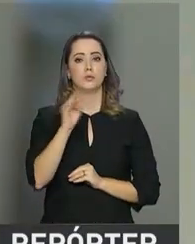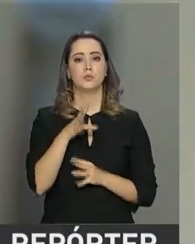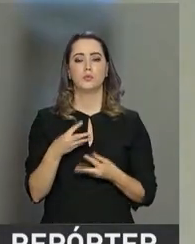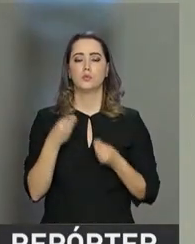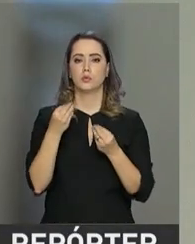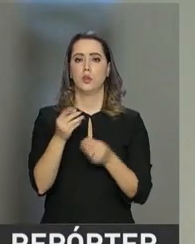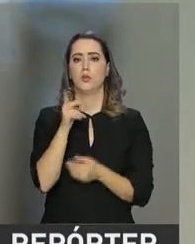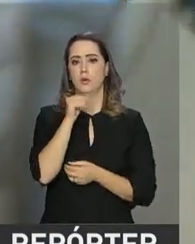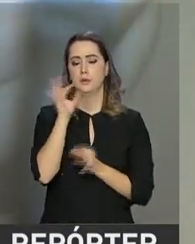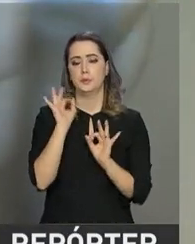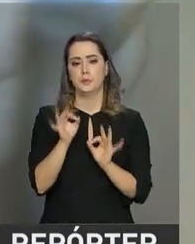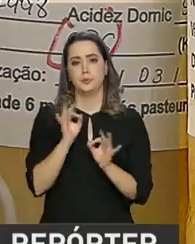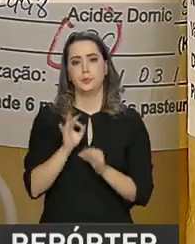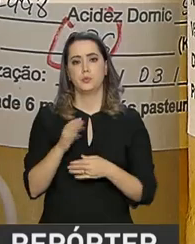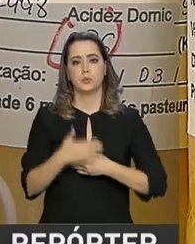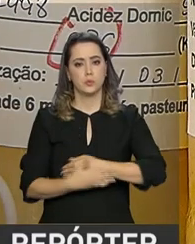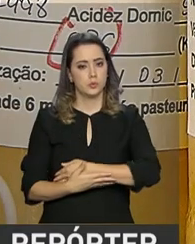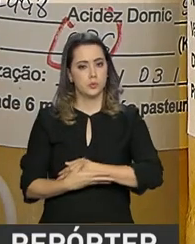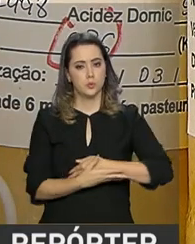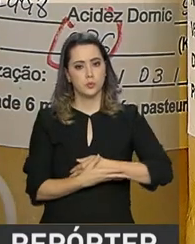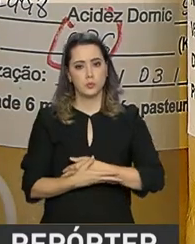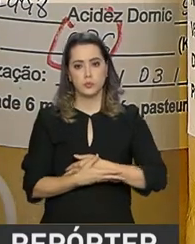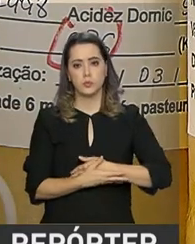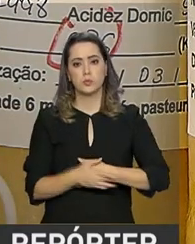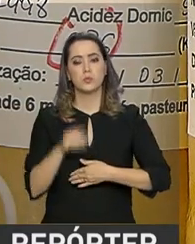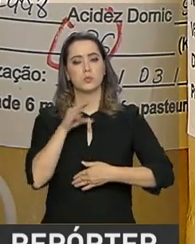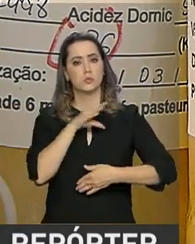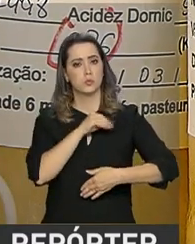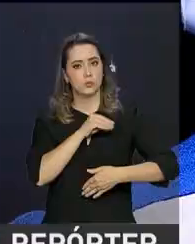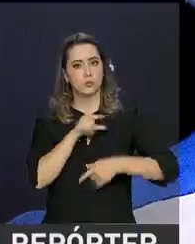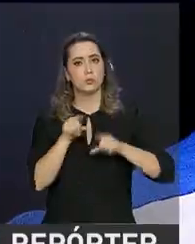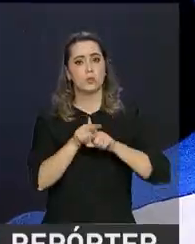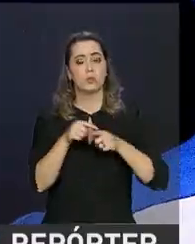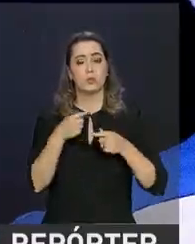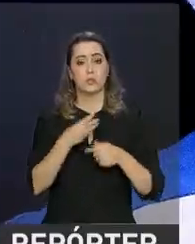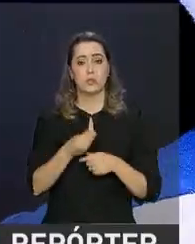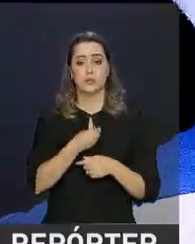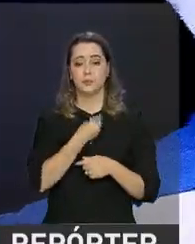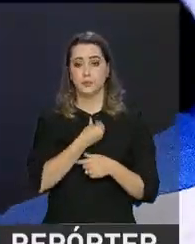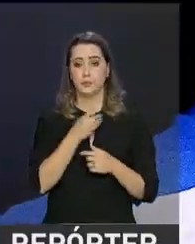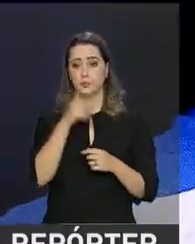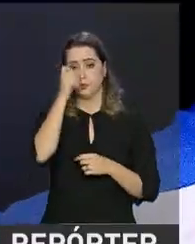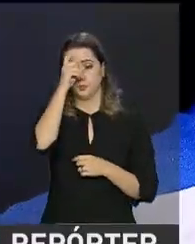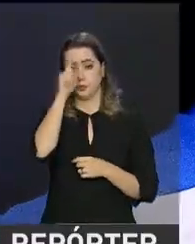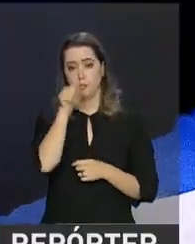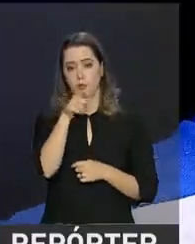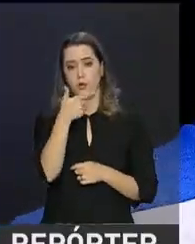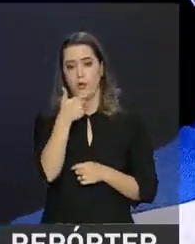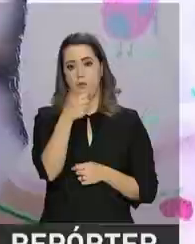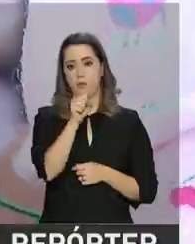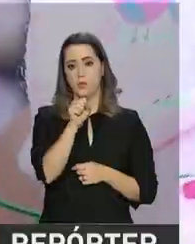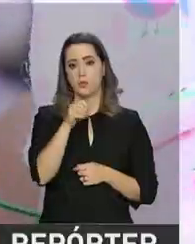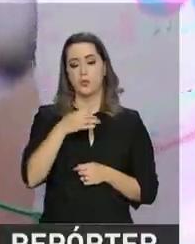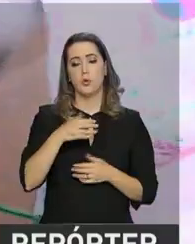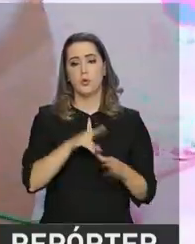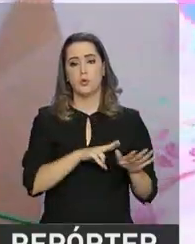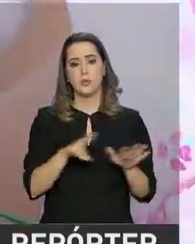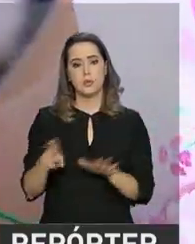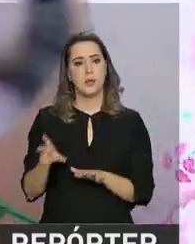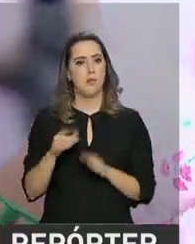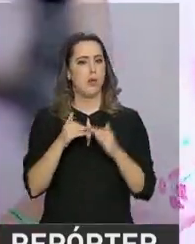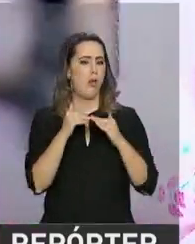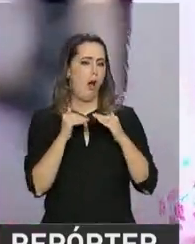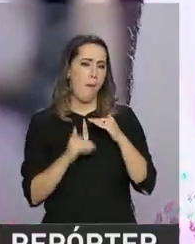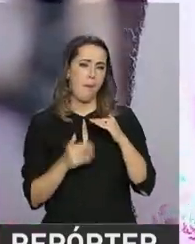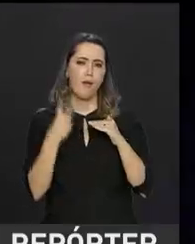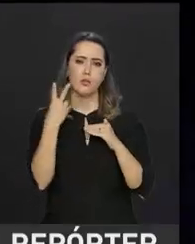um alimento de qualidade para as crianças prematuras que estão internadas. Emanuele, que tem 28 semanas, pesa menos de